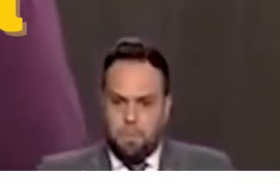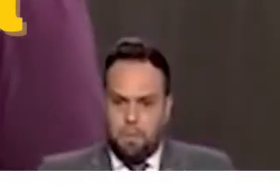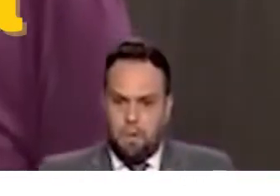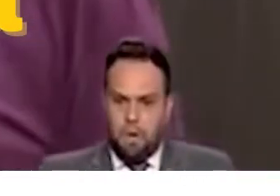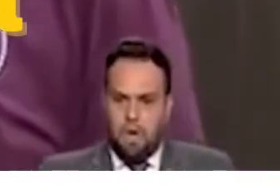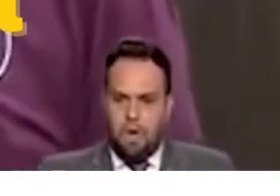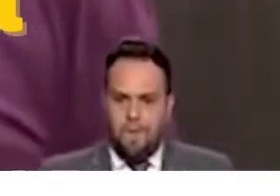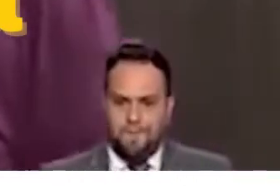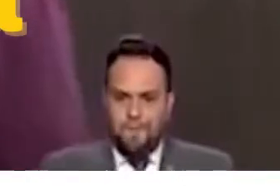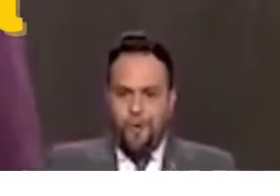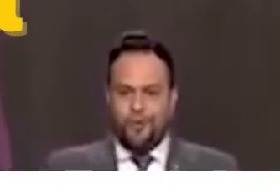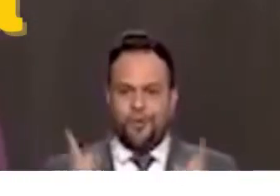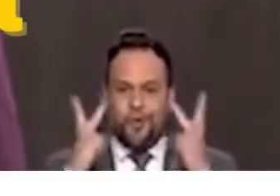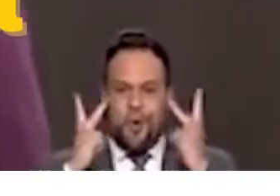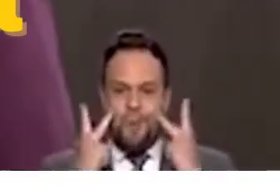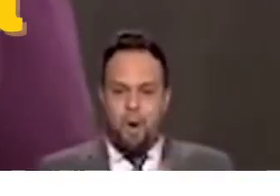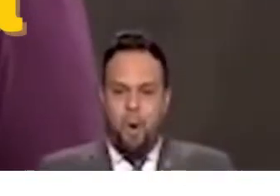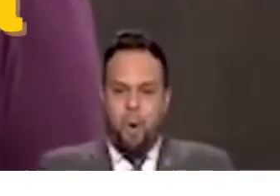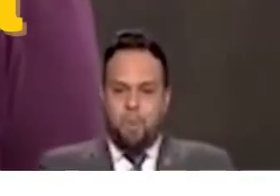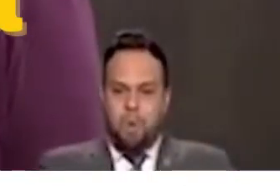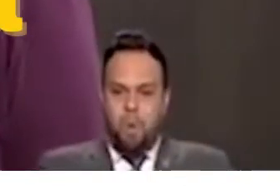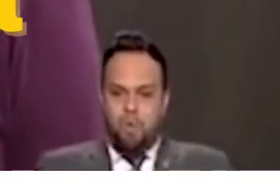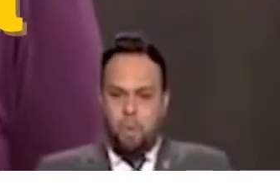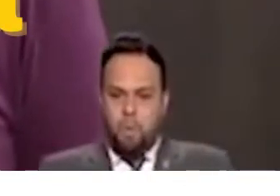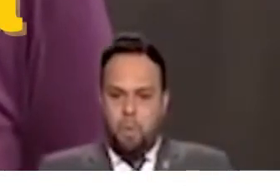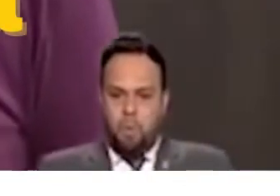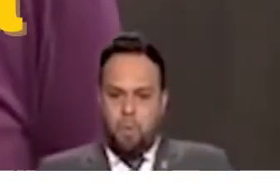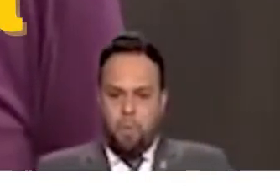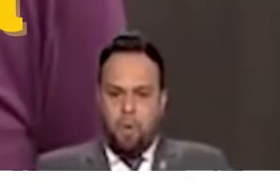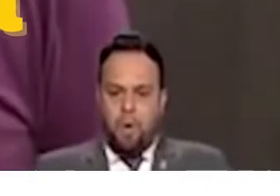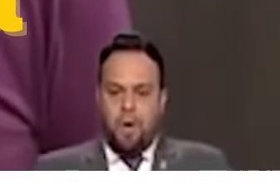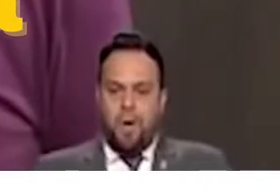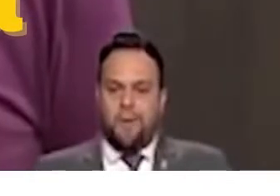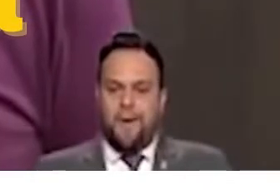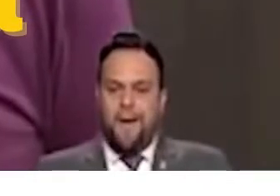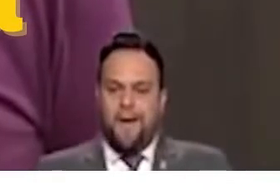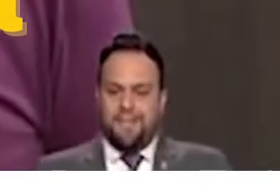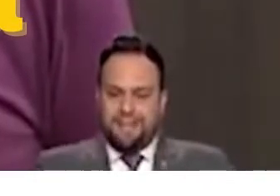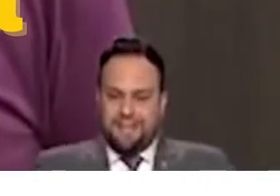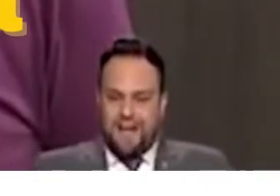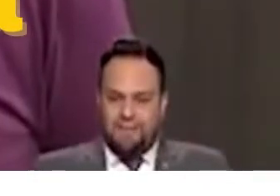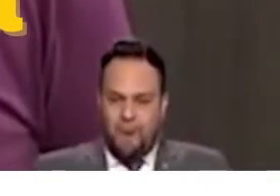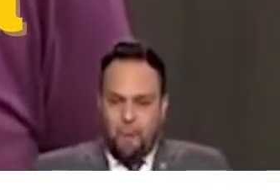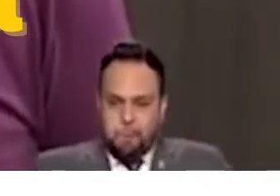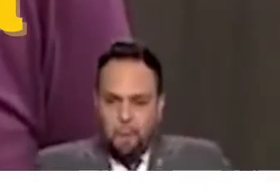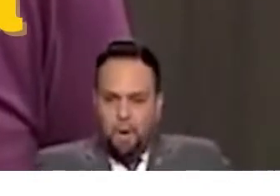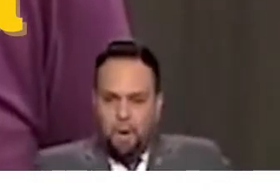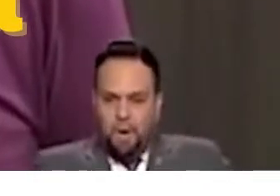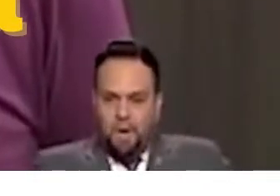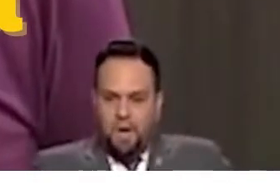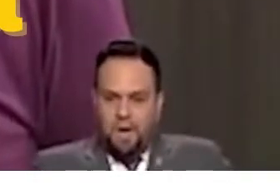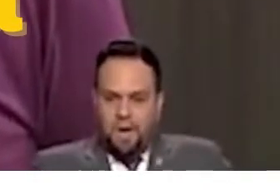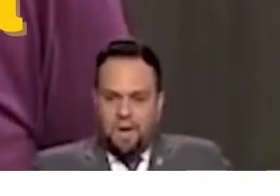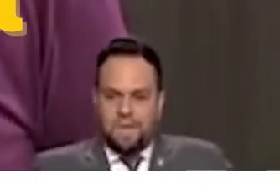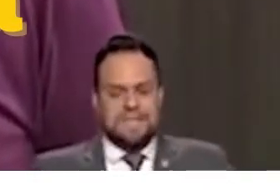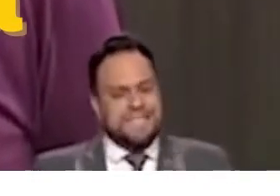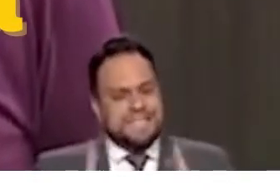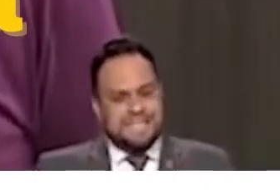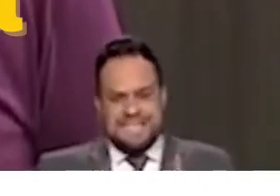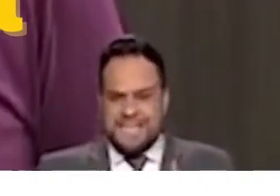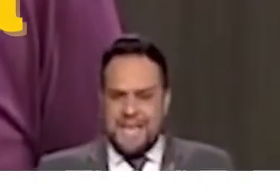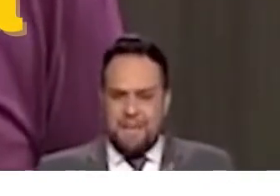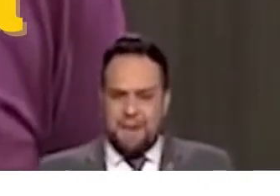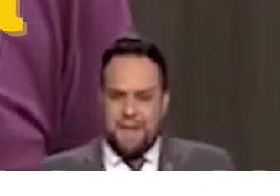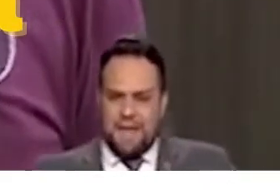E empurrou aquele bolo que estava parado, fica exatamente aqui do lado esquerdo, que é sempre aqui o